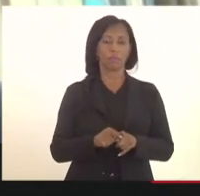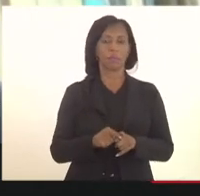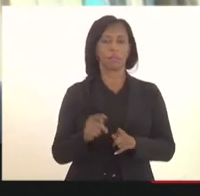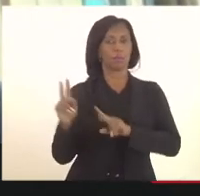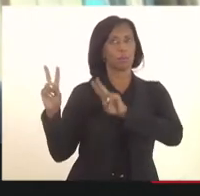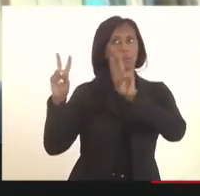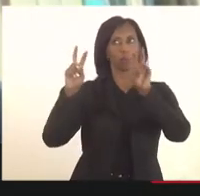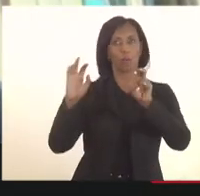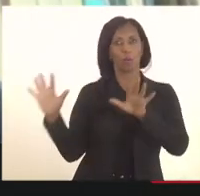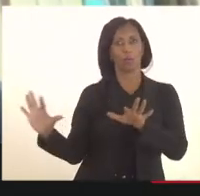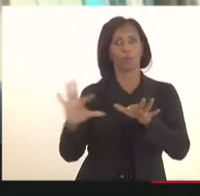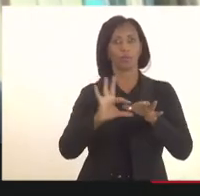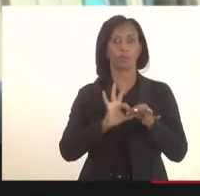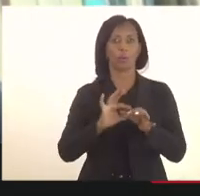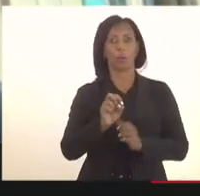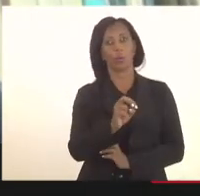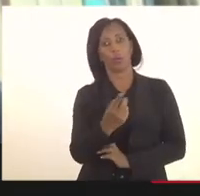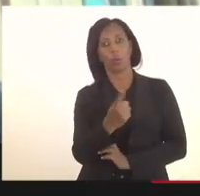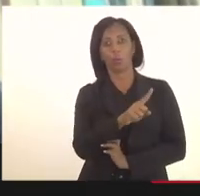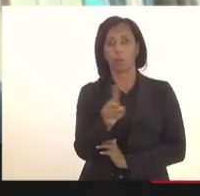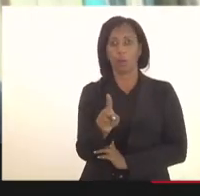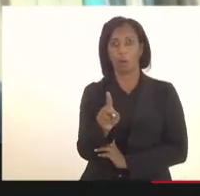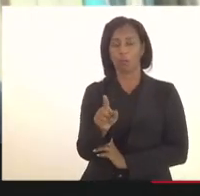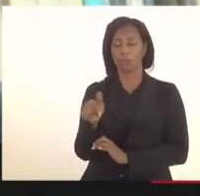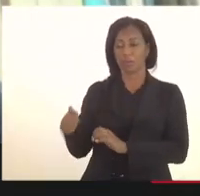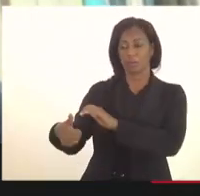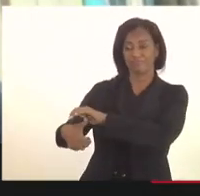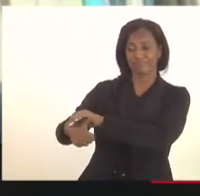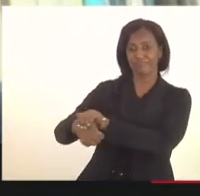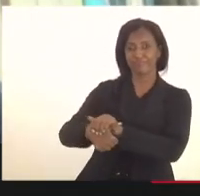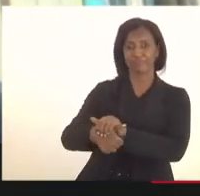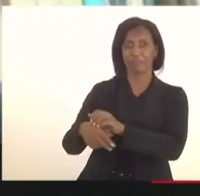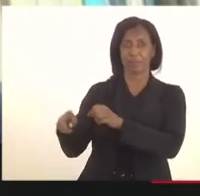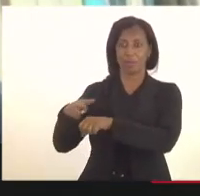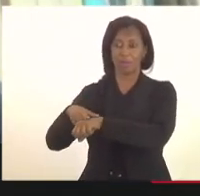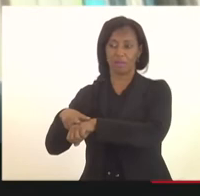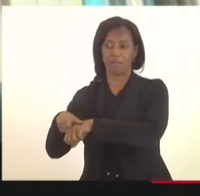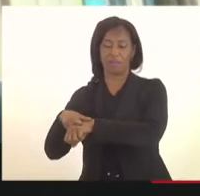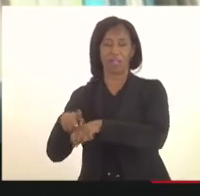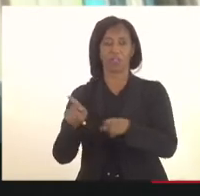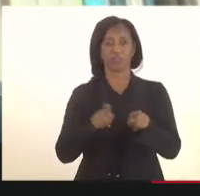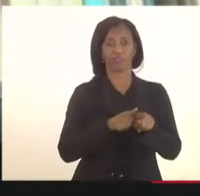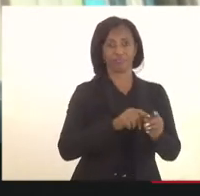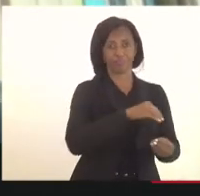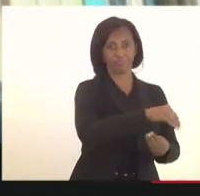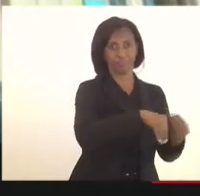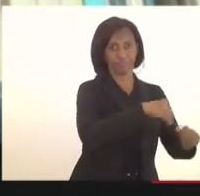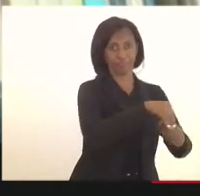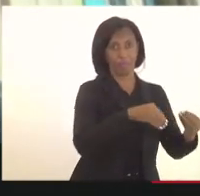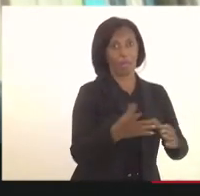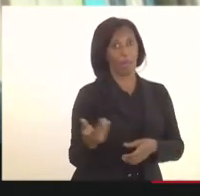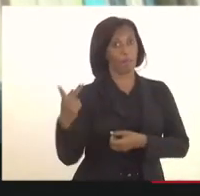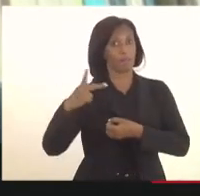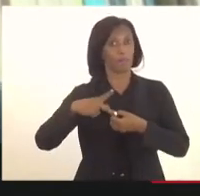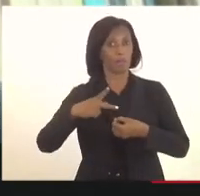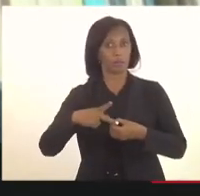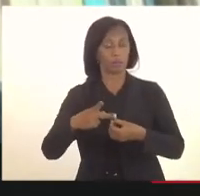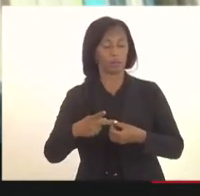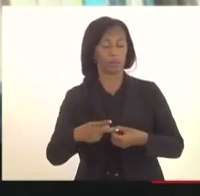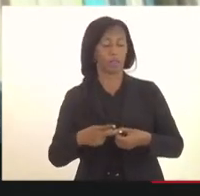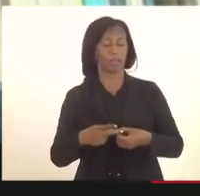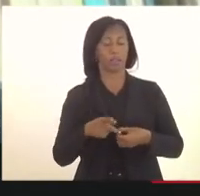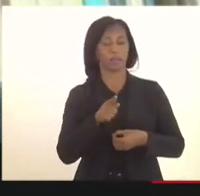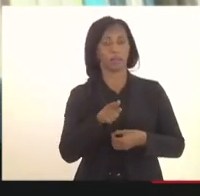a unificação ou não desses campos de tartaruga verde, tartaruga mestiça. A Petrobras,